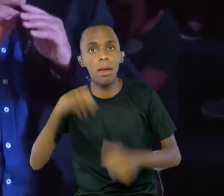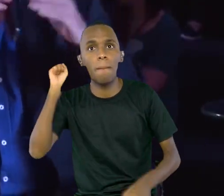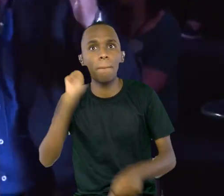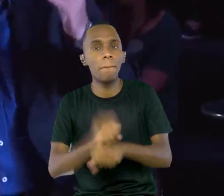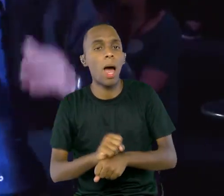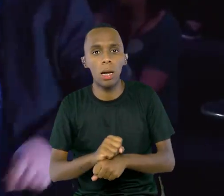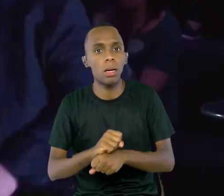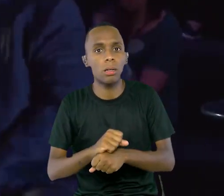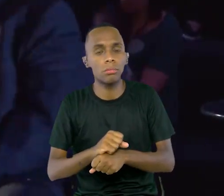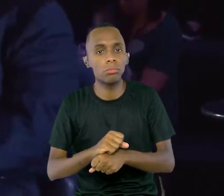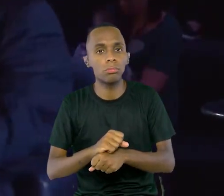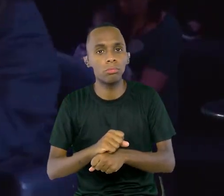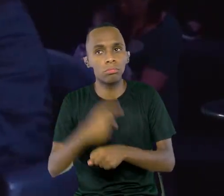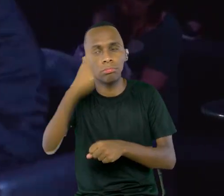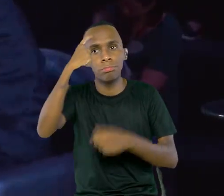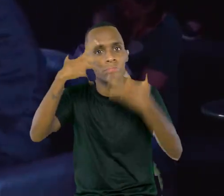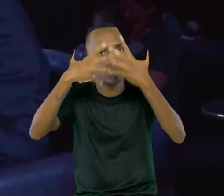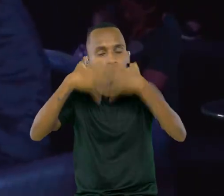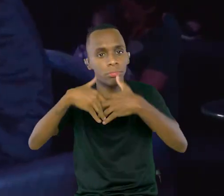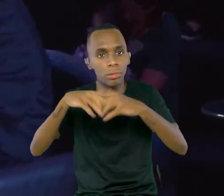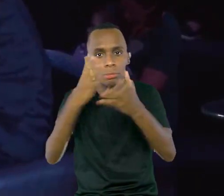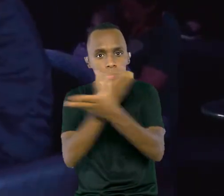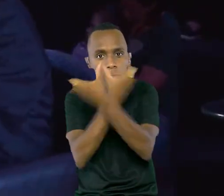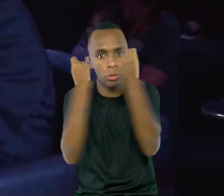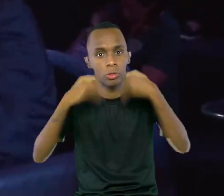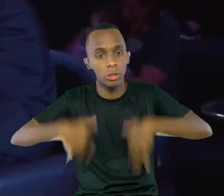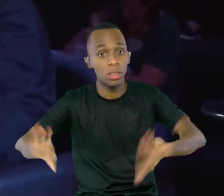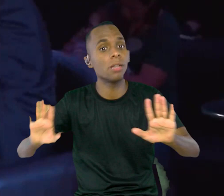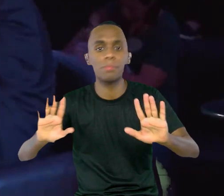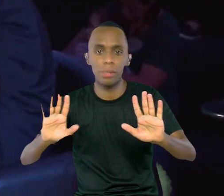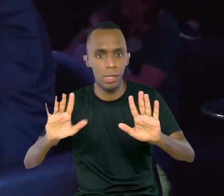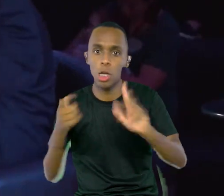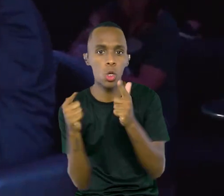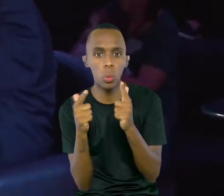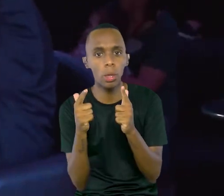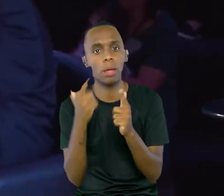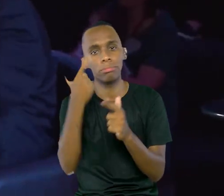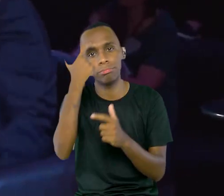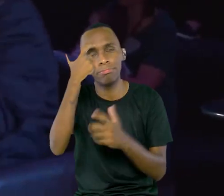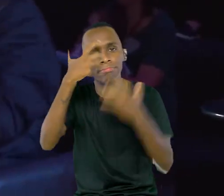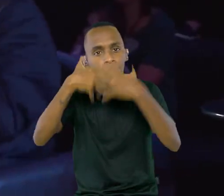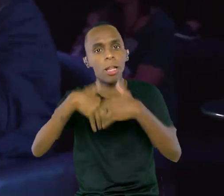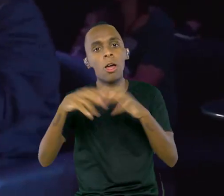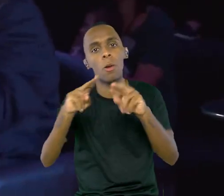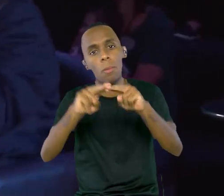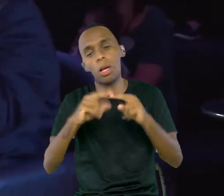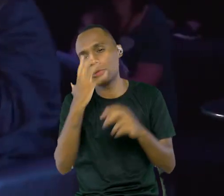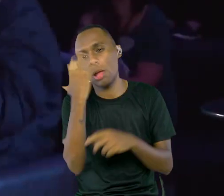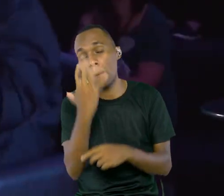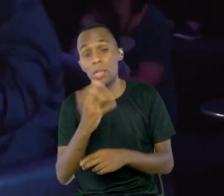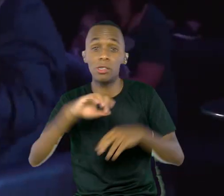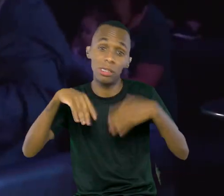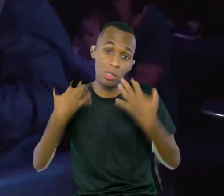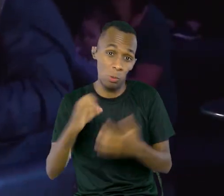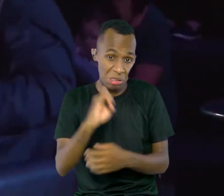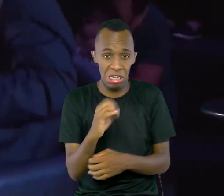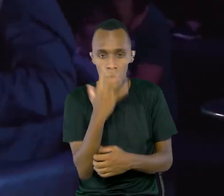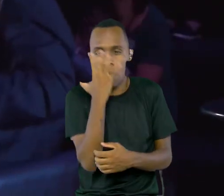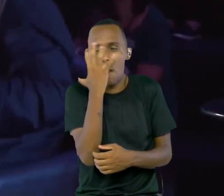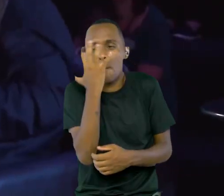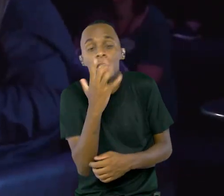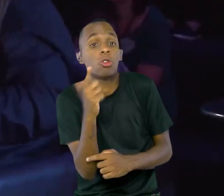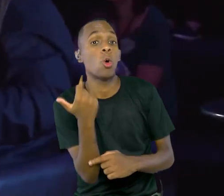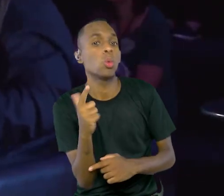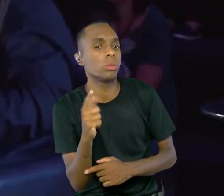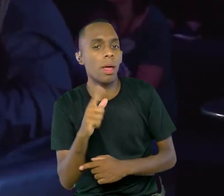a suspensão temporária do juízo. Isto é, você perde a racionalidade na paixão. No entanto, sem